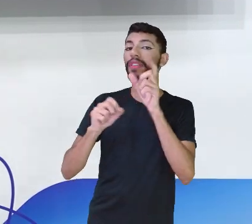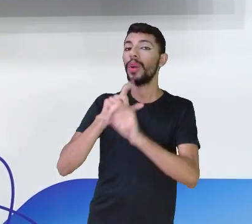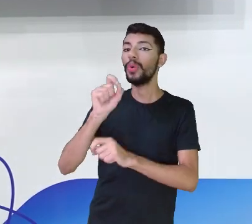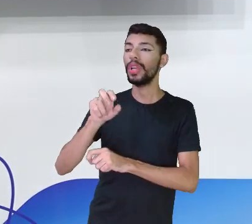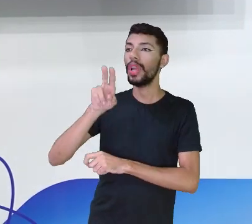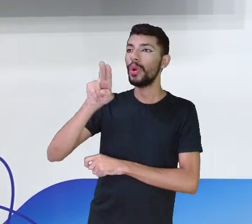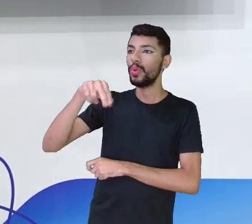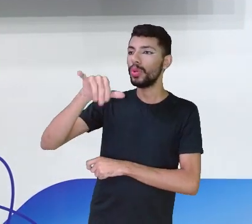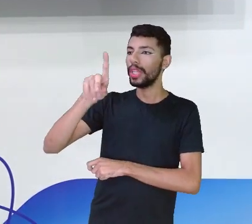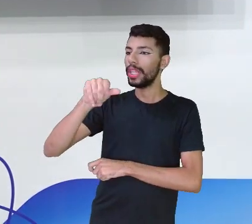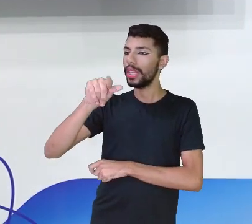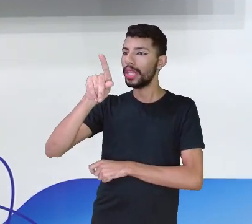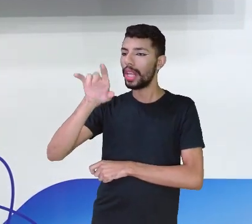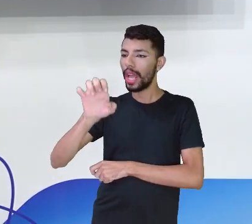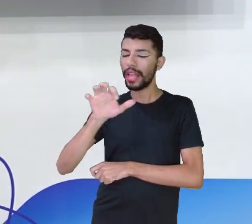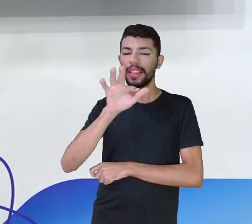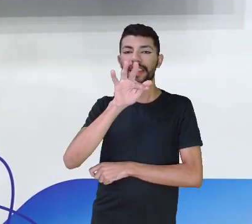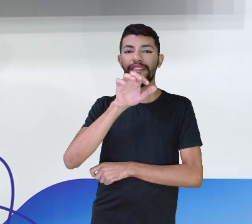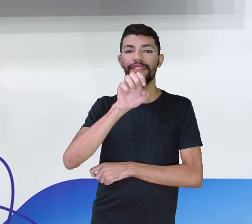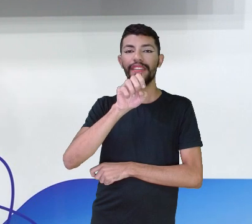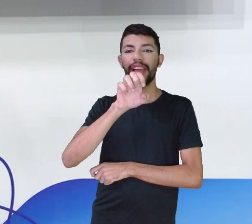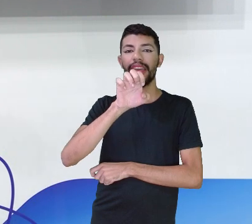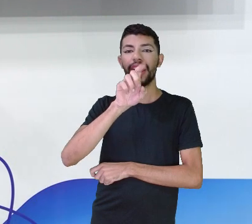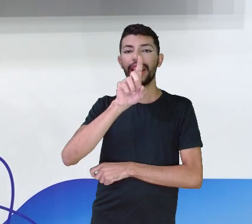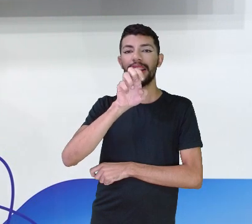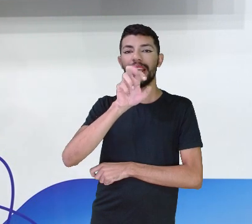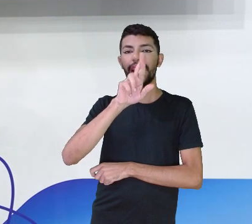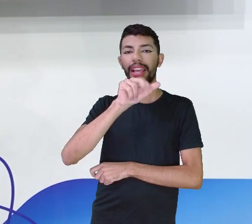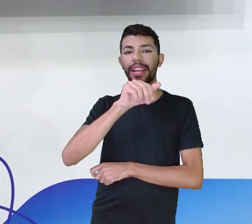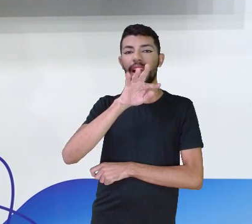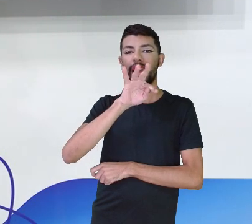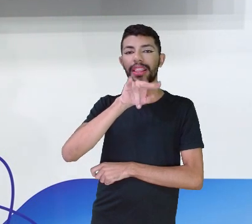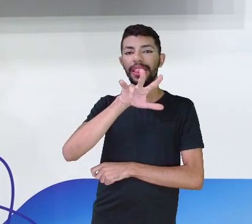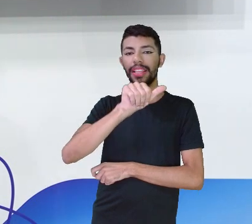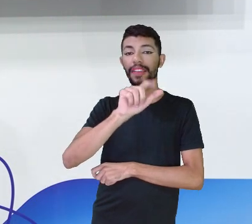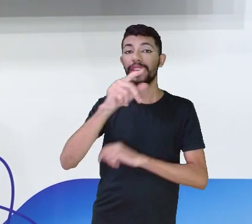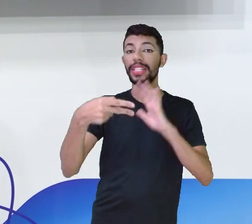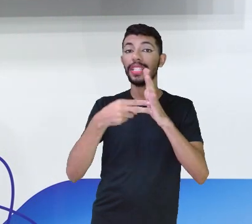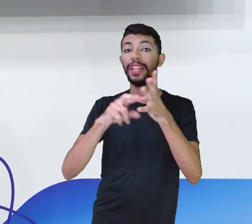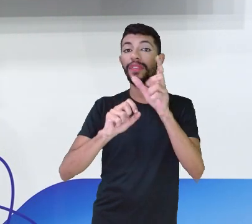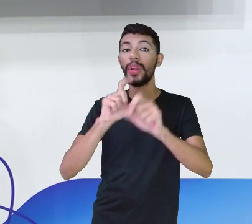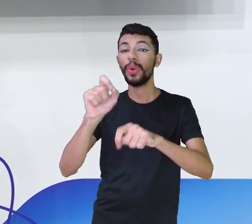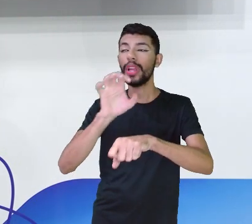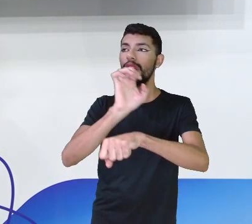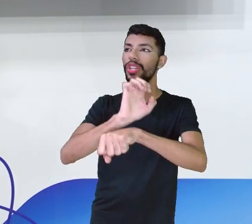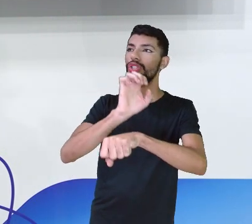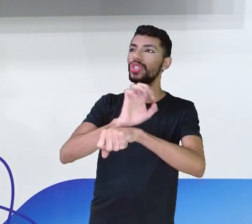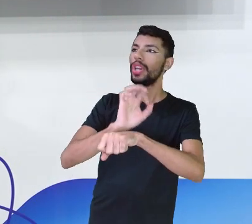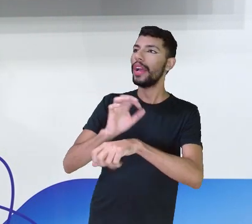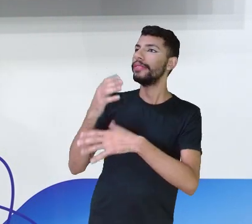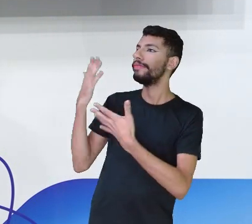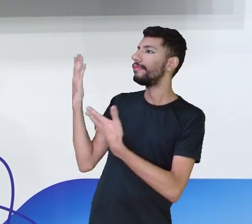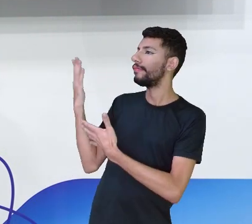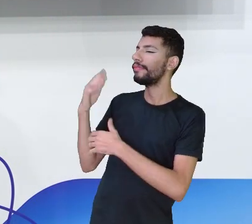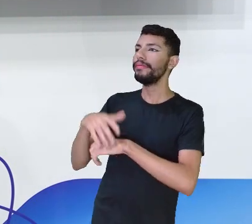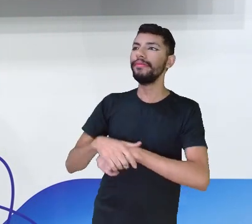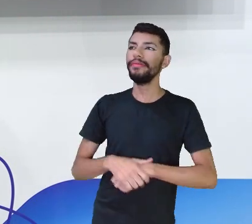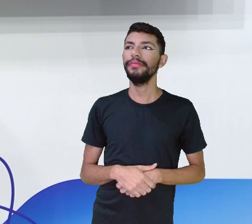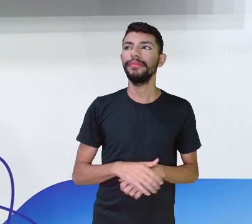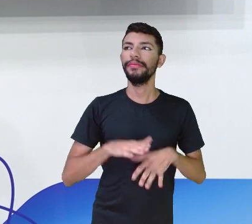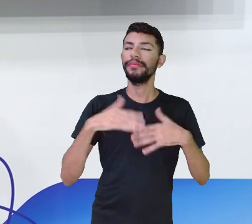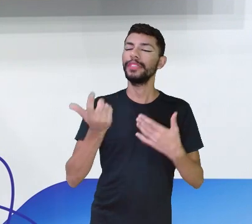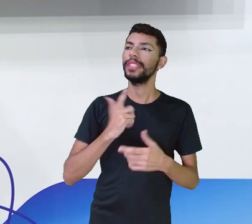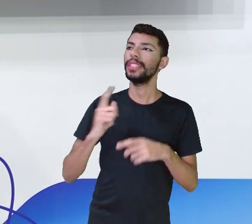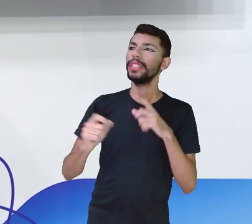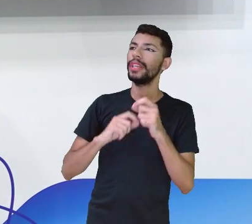significa unidade federativa, que quer dizer que são os estados, tá? Quando tiver algum formulário